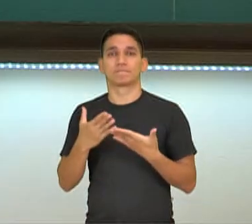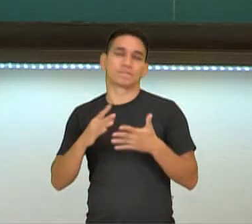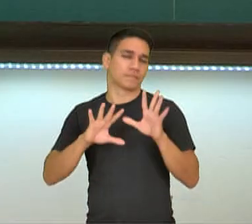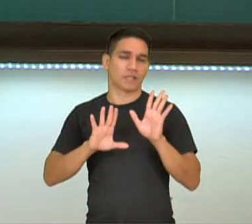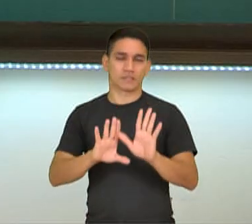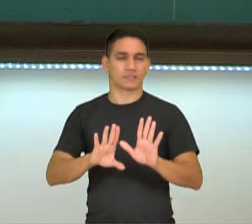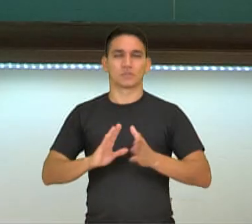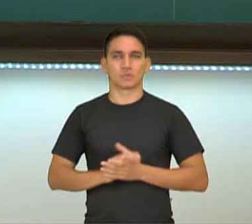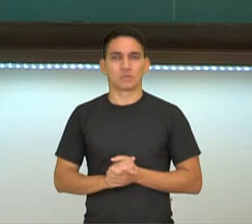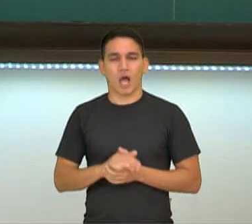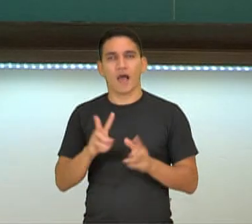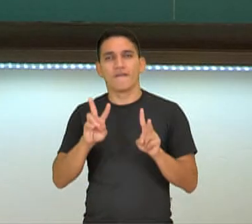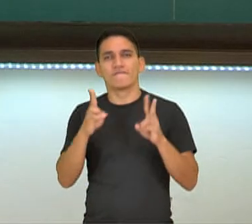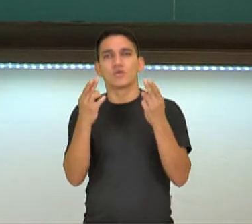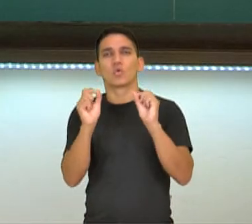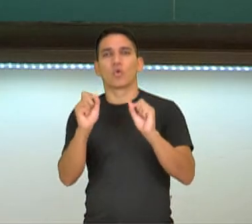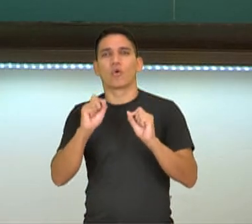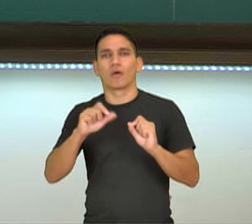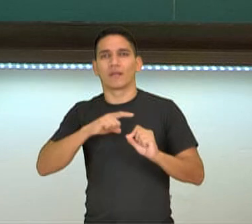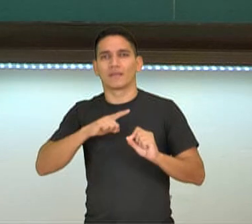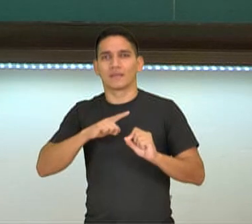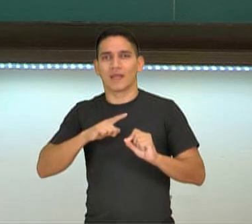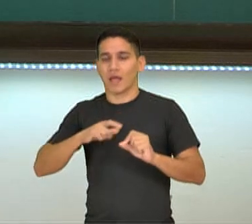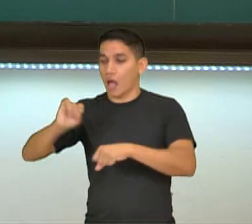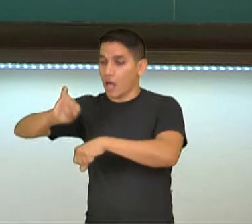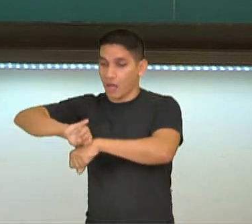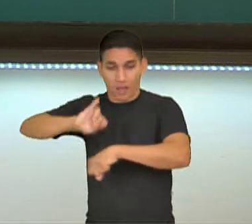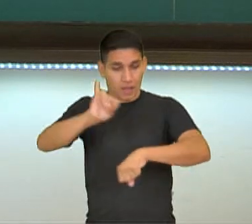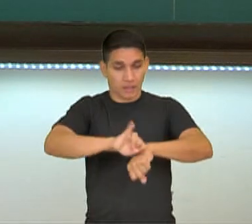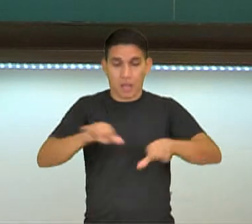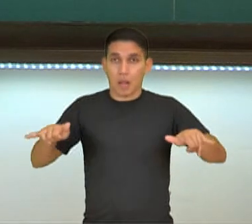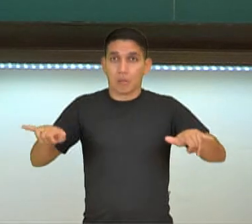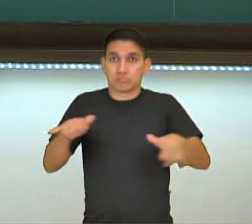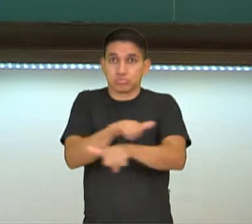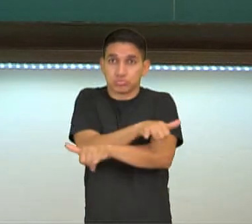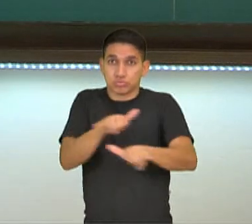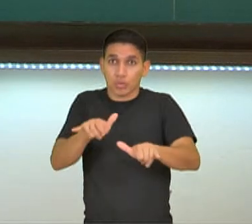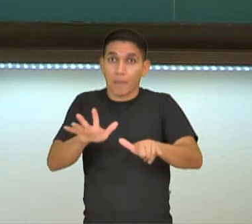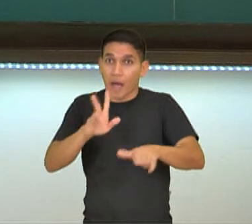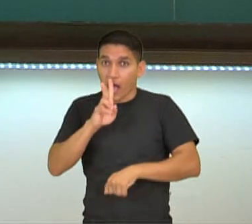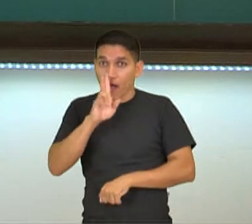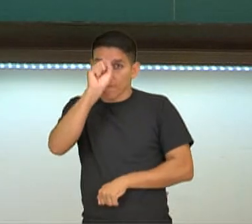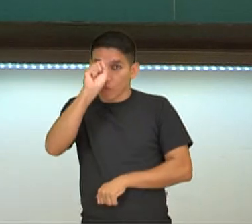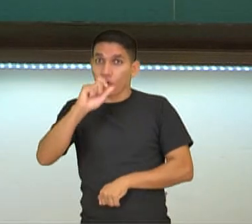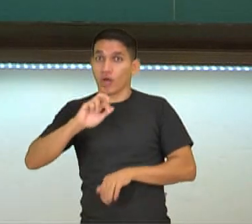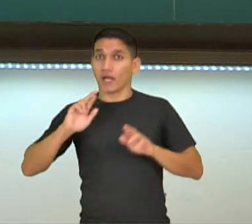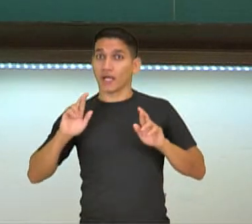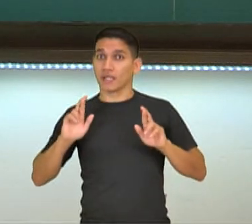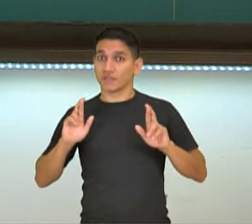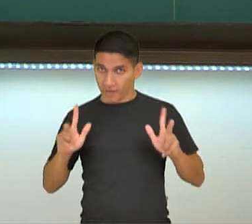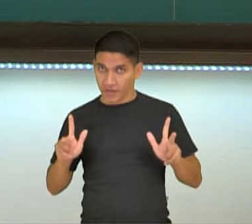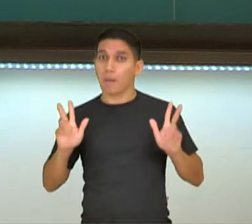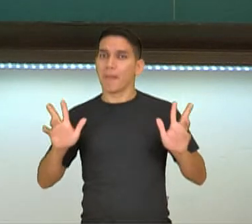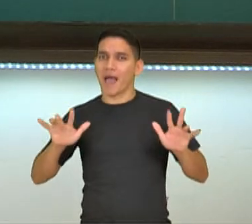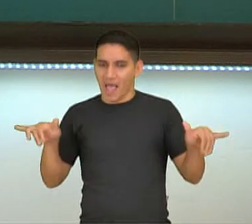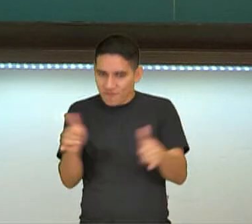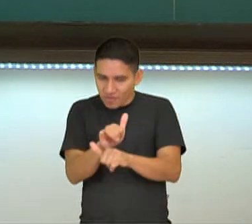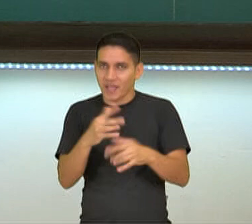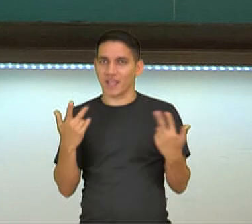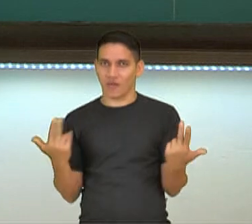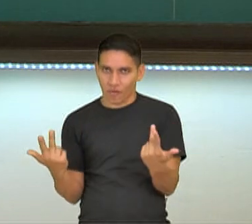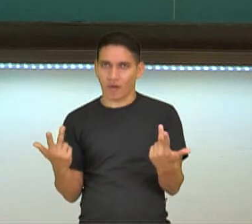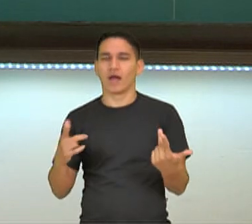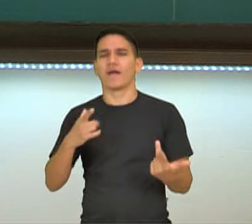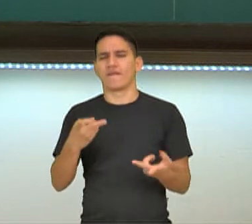isso. Nós vimos que as cargas têm campos elétricos diferentes, mas as forças trocadas são iguais. Terceira lei de Newton. Vimos também a lei de Coulomb